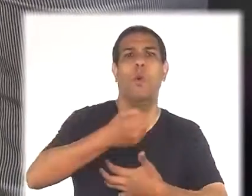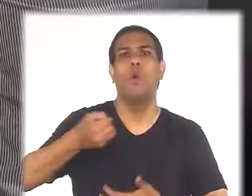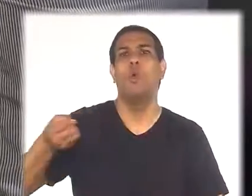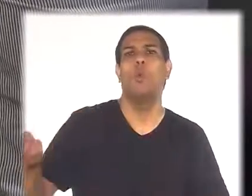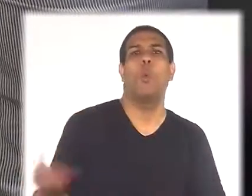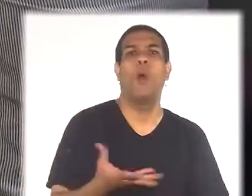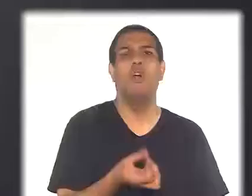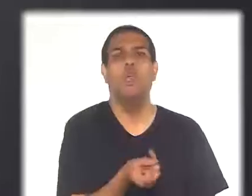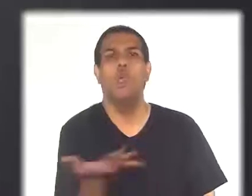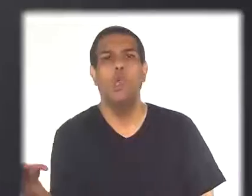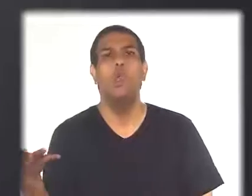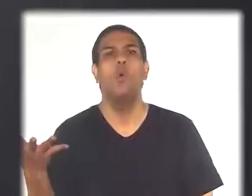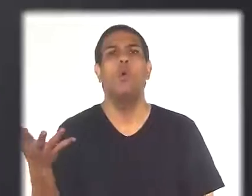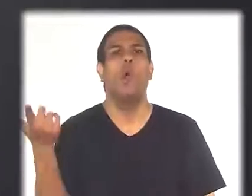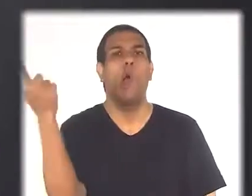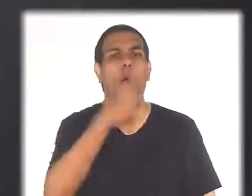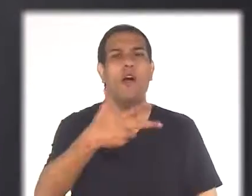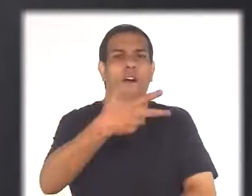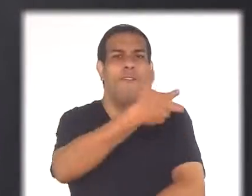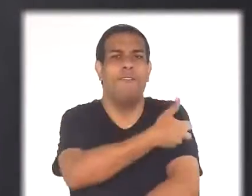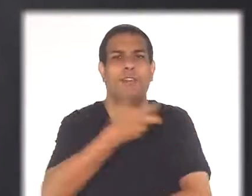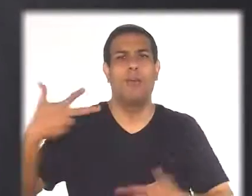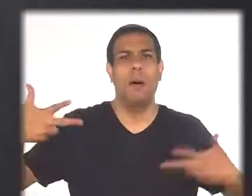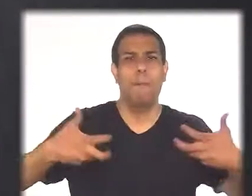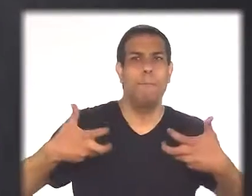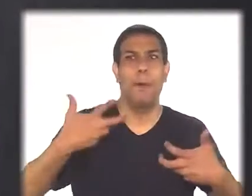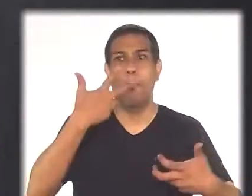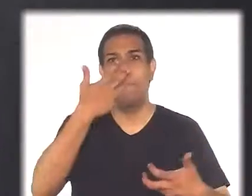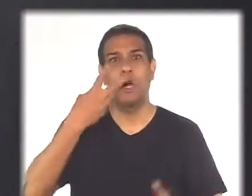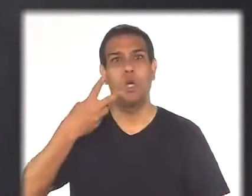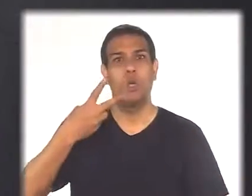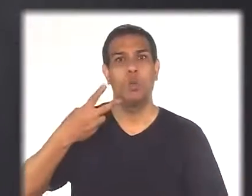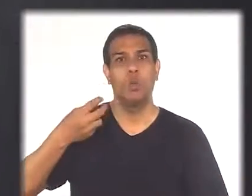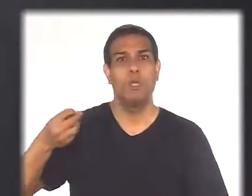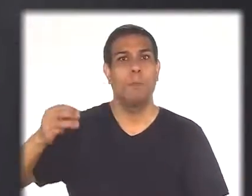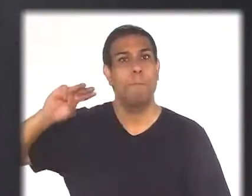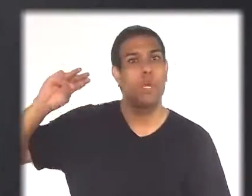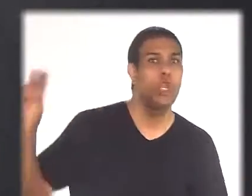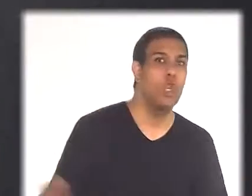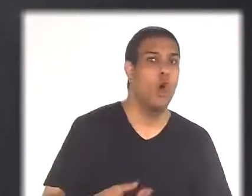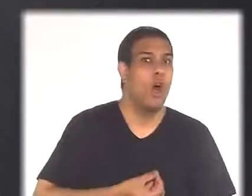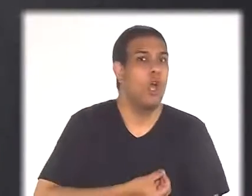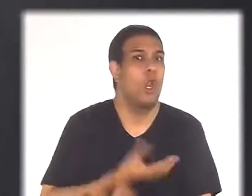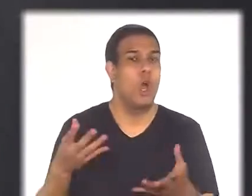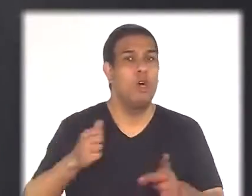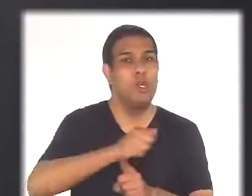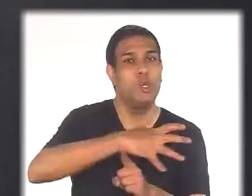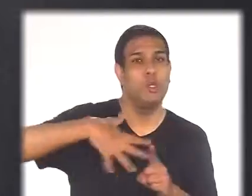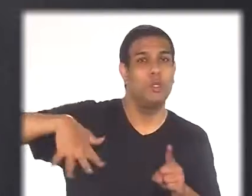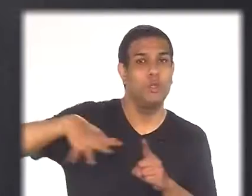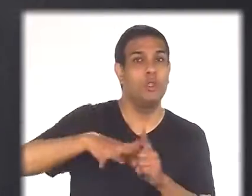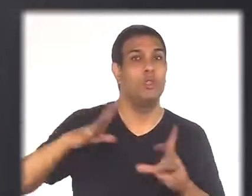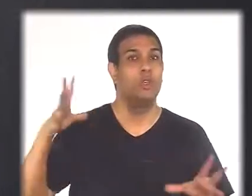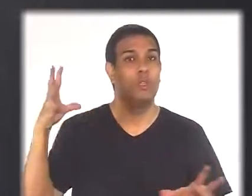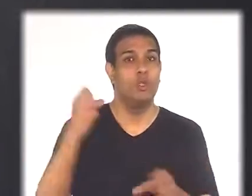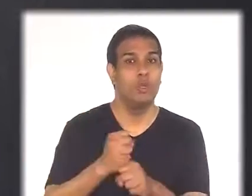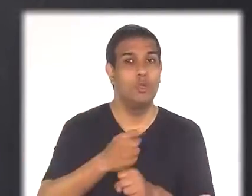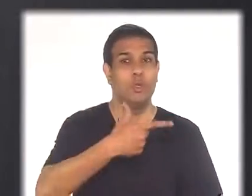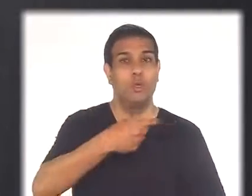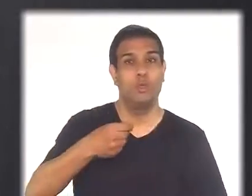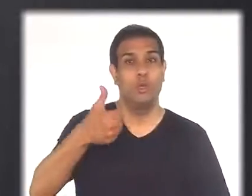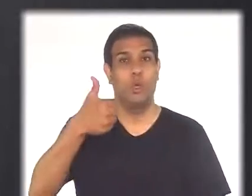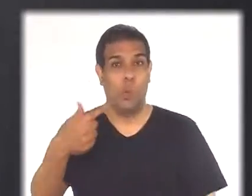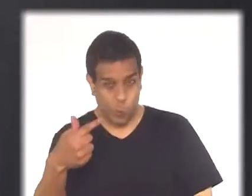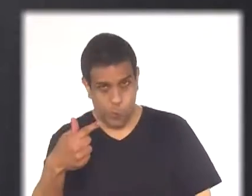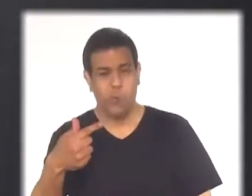a número de doses por habitante. A expectativa é que sejam mais ou menos 210 milhões de doses aí durante todo o ano